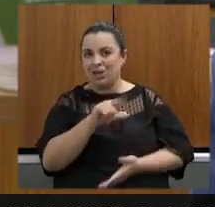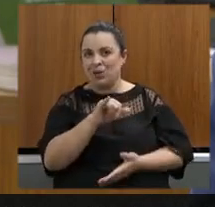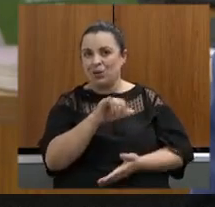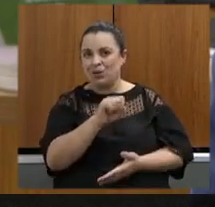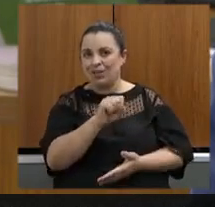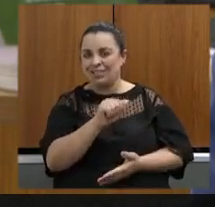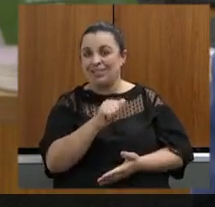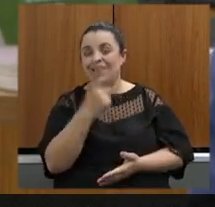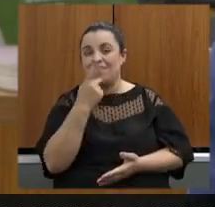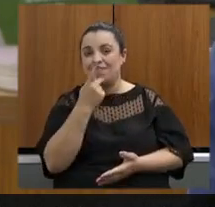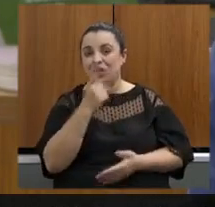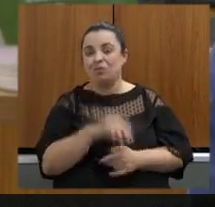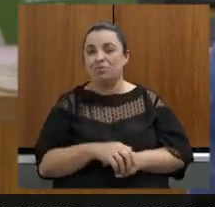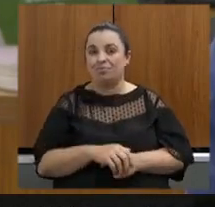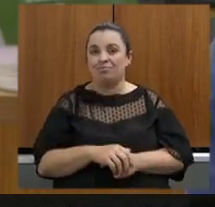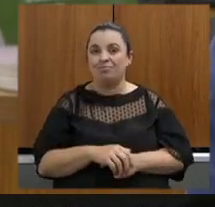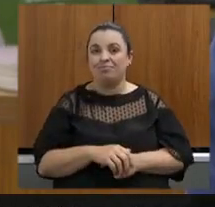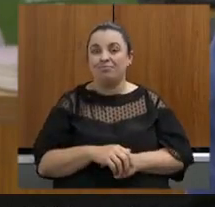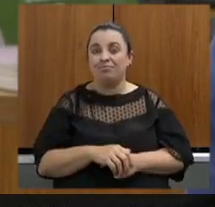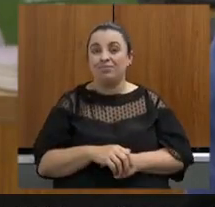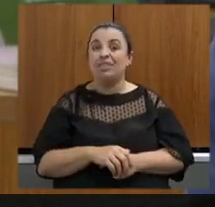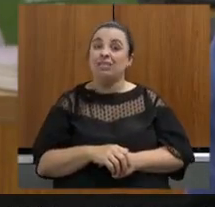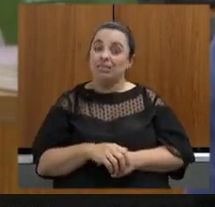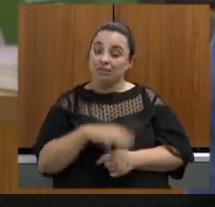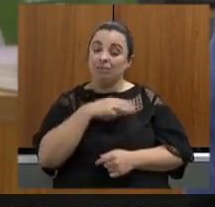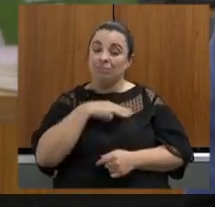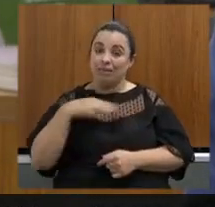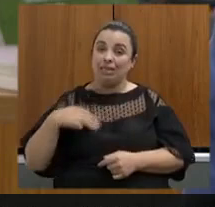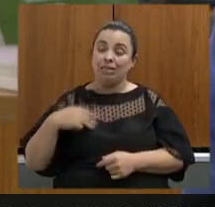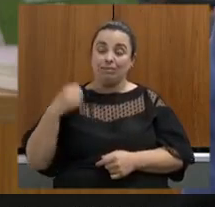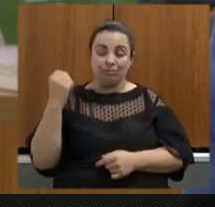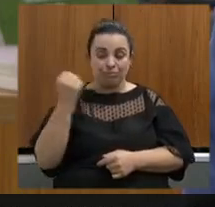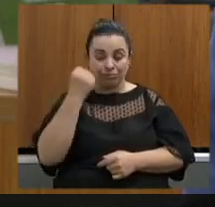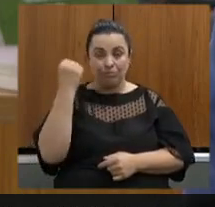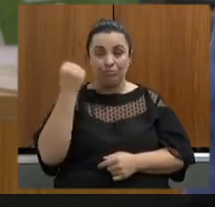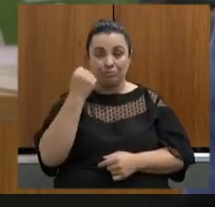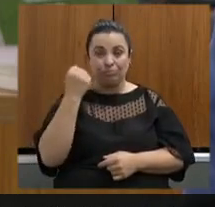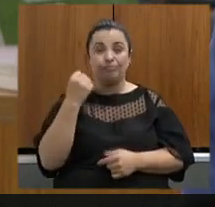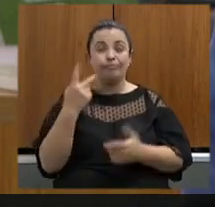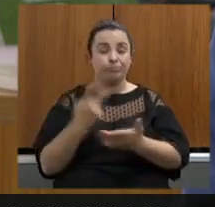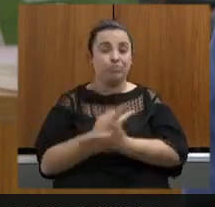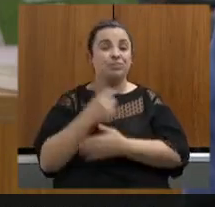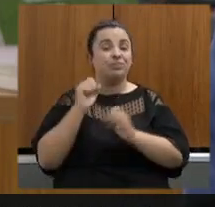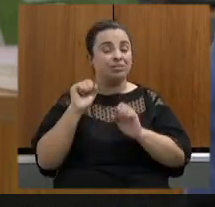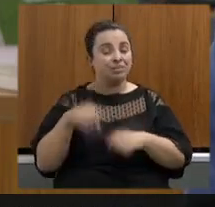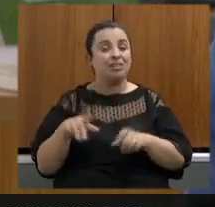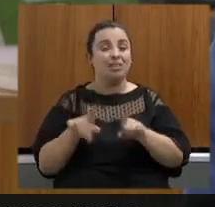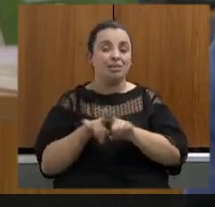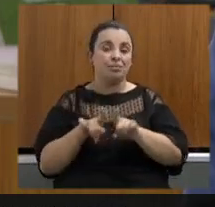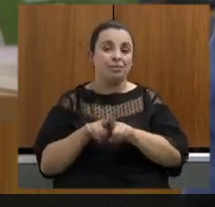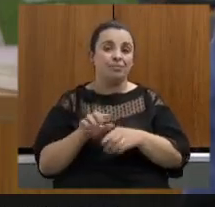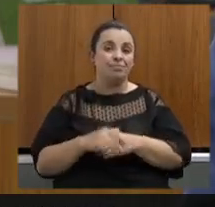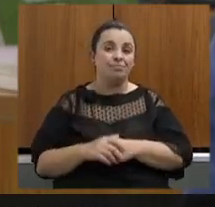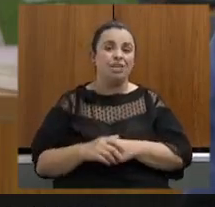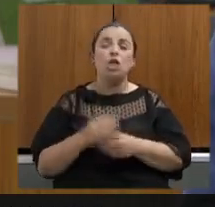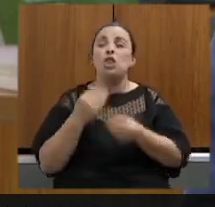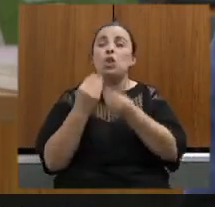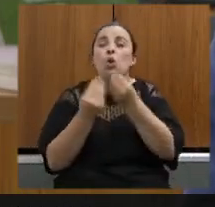o volume do nosso desastre também não tem comparação então repactuar